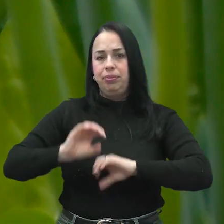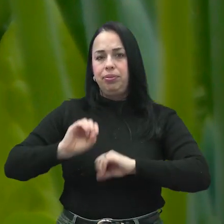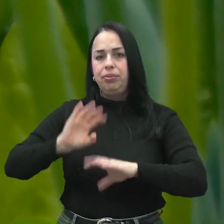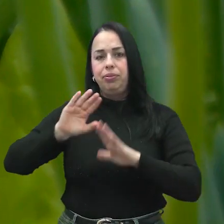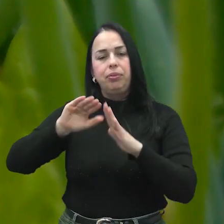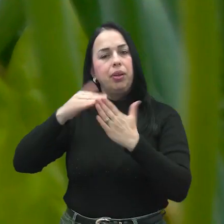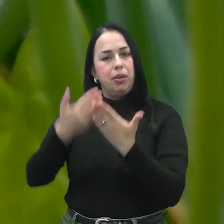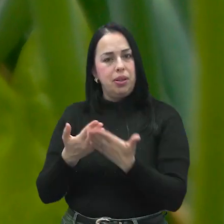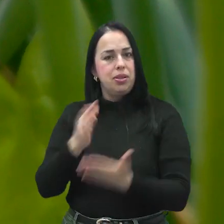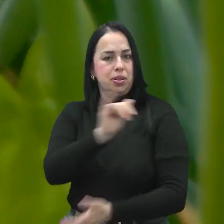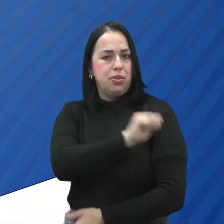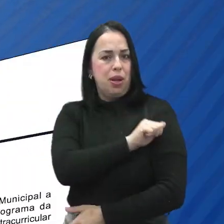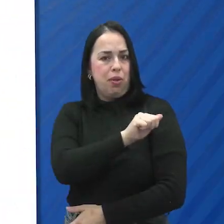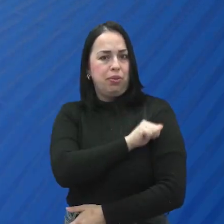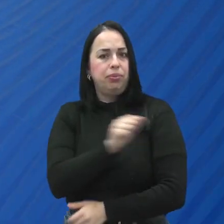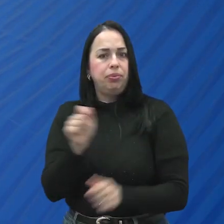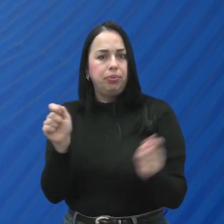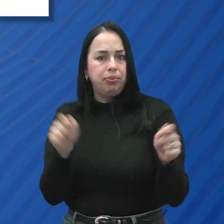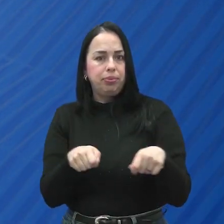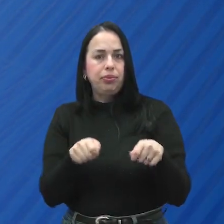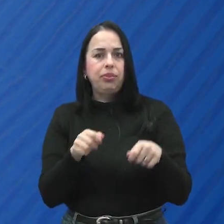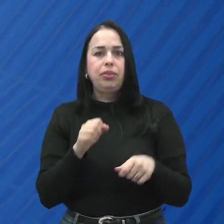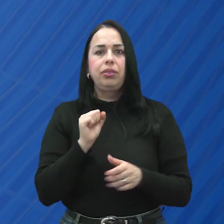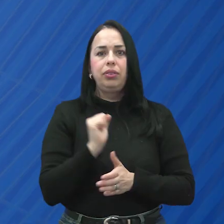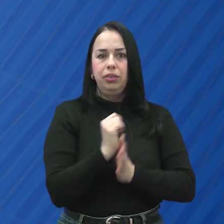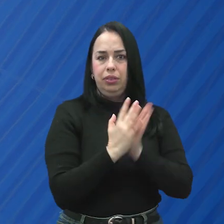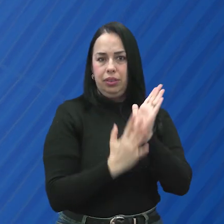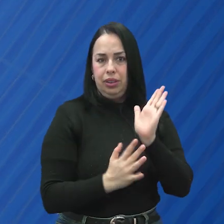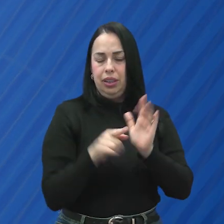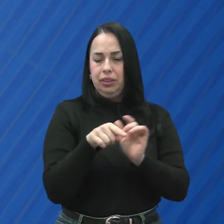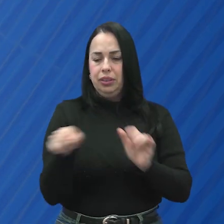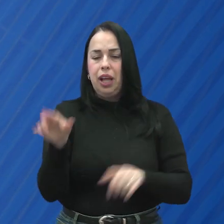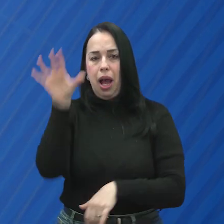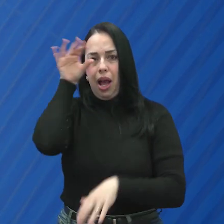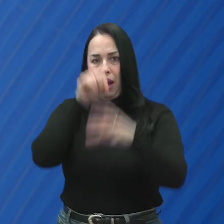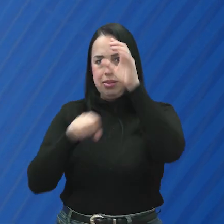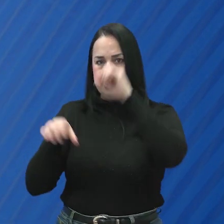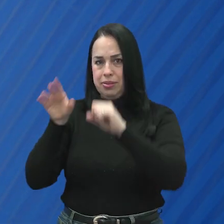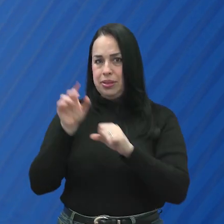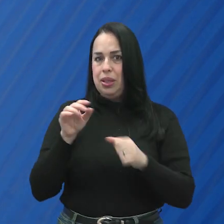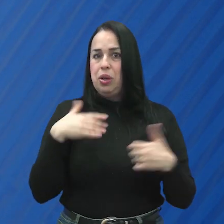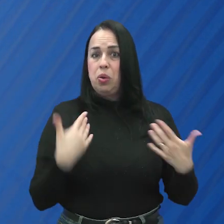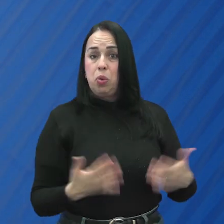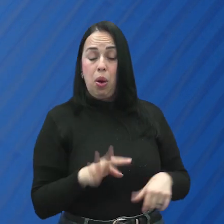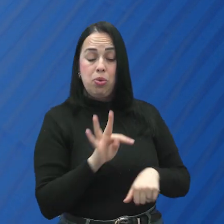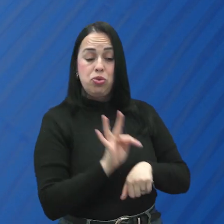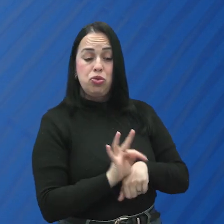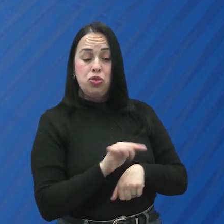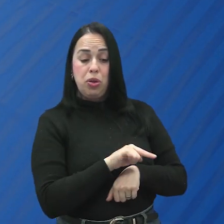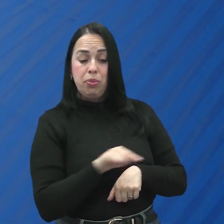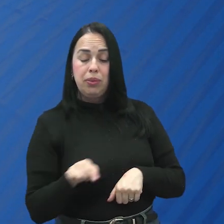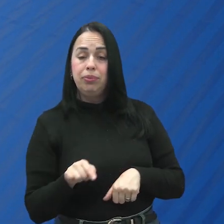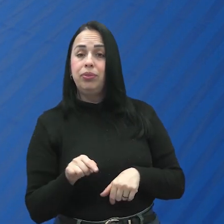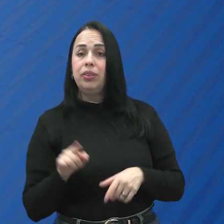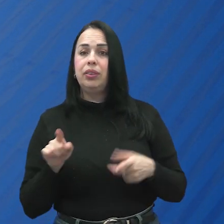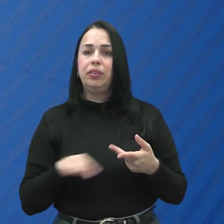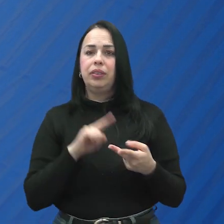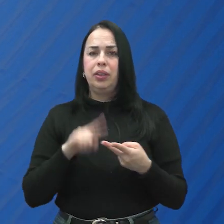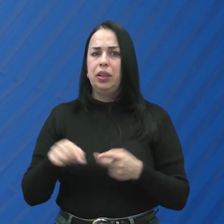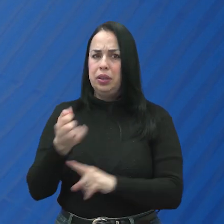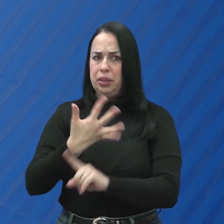da rede pública de ensino poderá contar com atividades de capacitação sobre aspectos técnicos